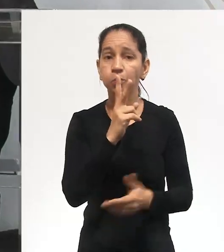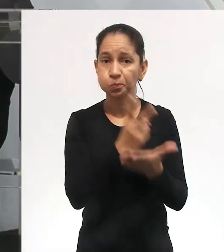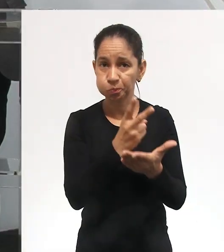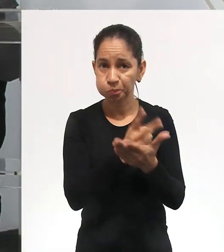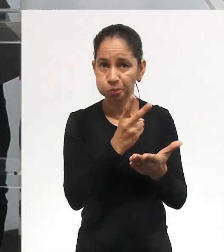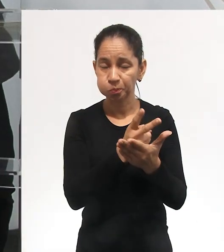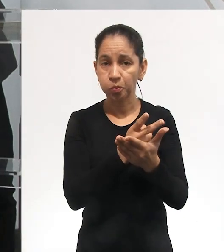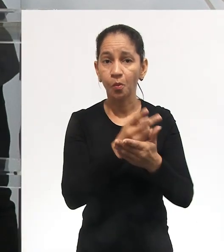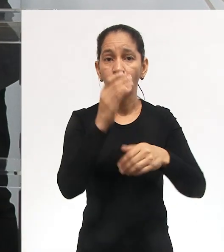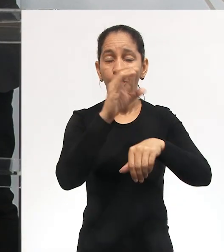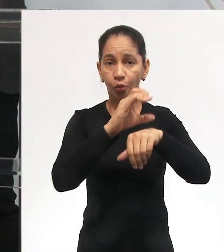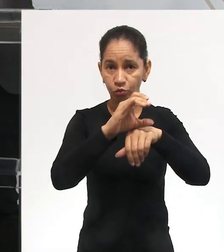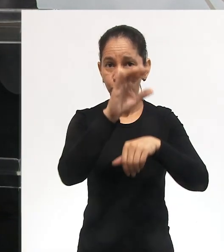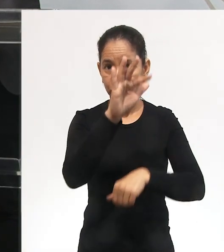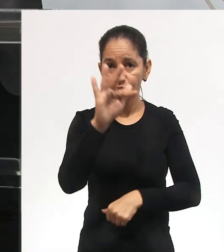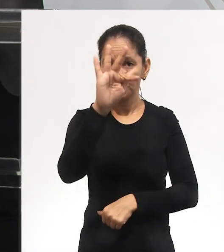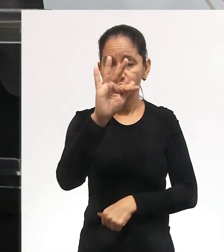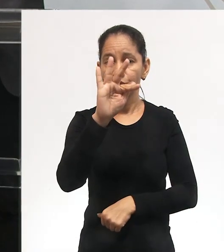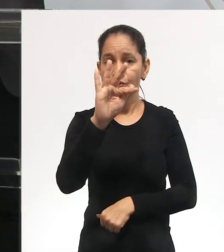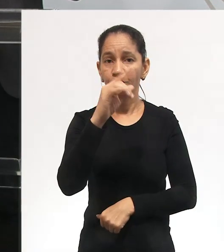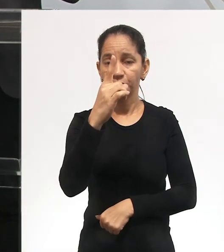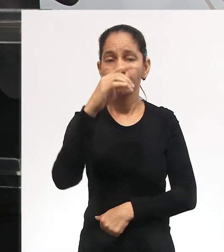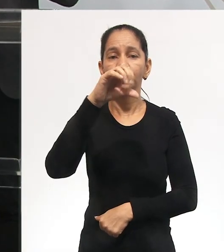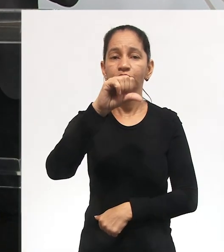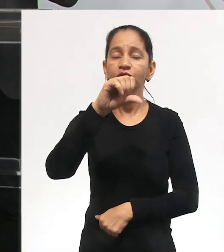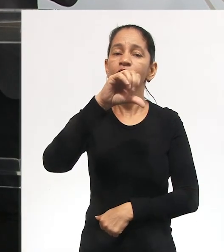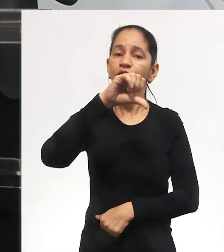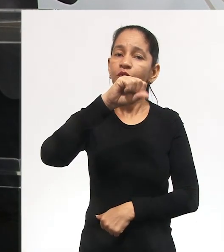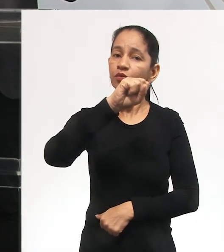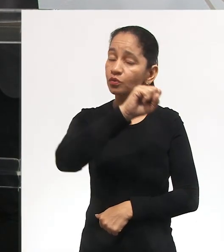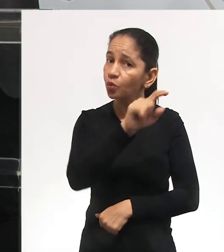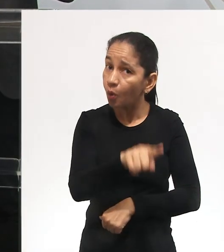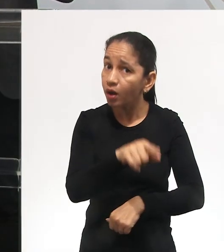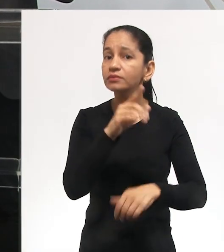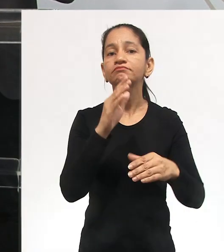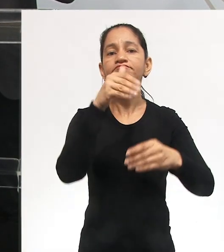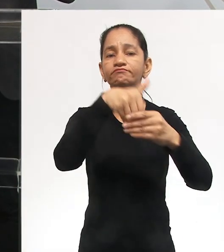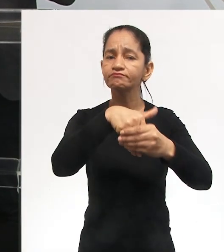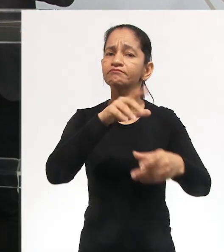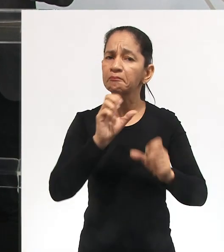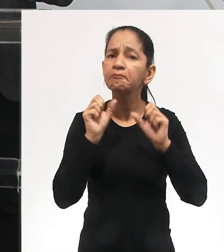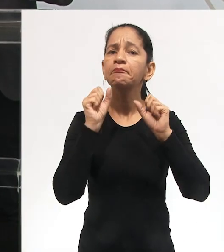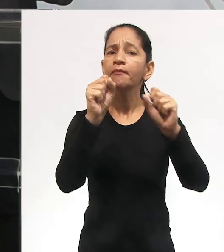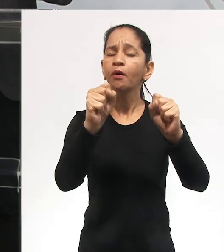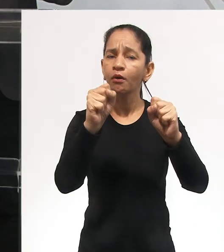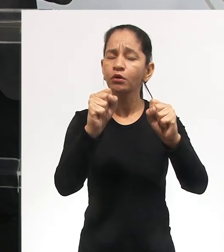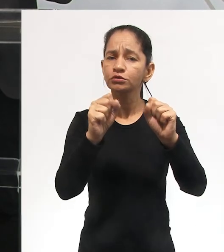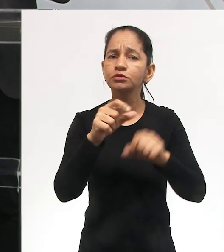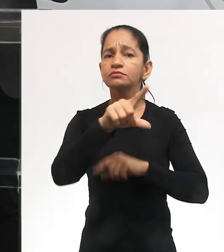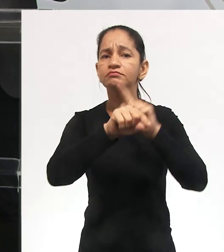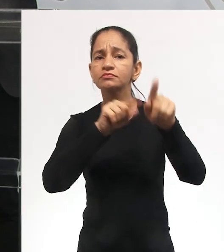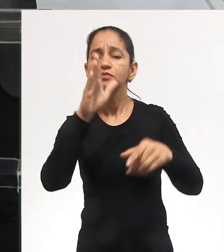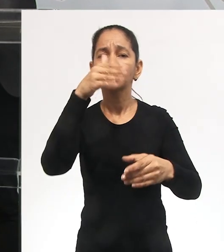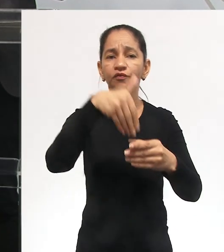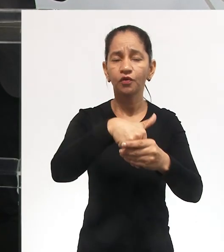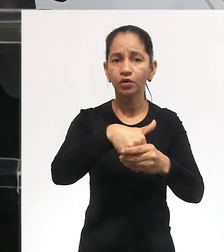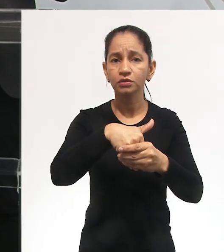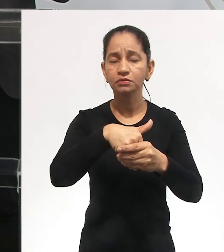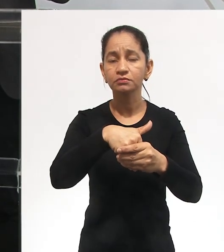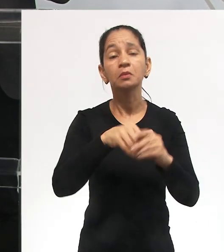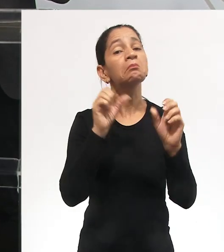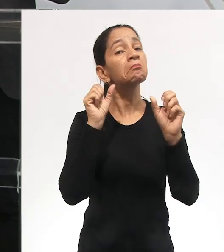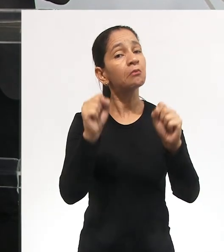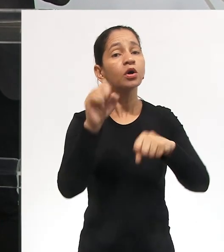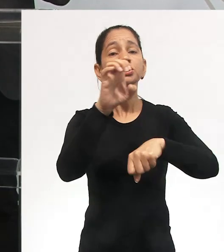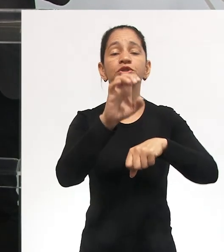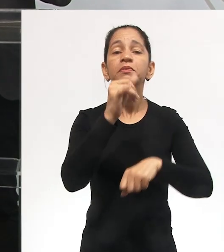Nós, na Constituição de 88, né, temos ali a premissa de eleger, né, um representante nosso, tanto para a esfera, né, do